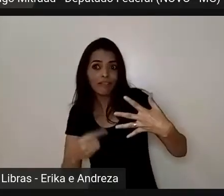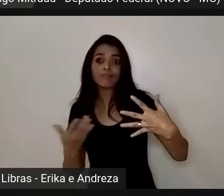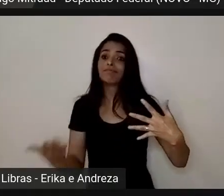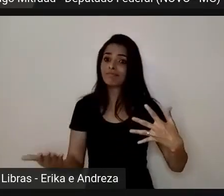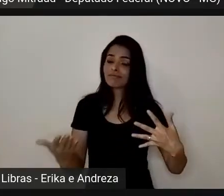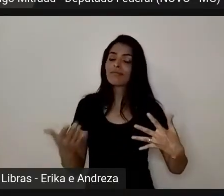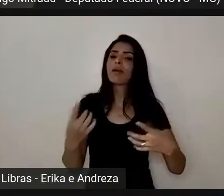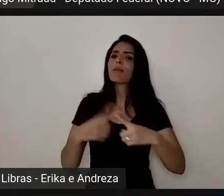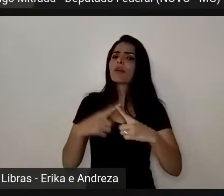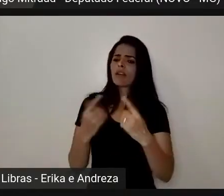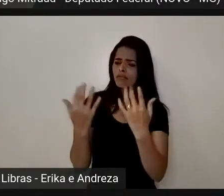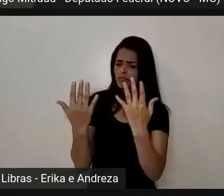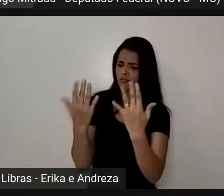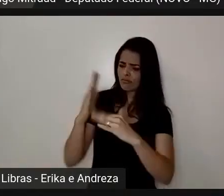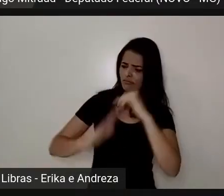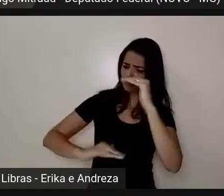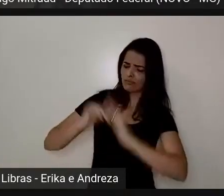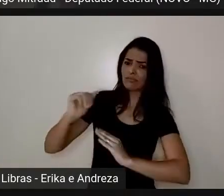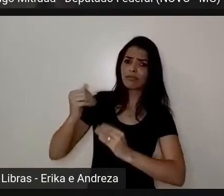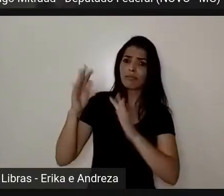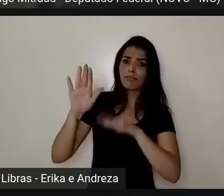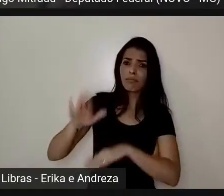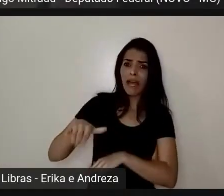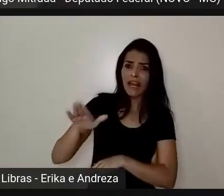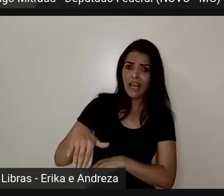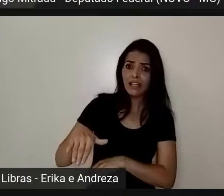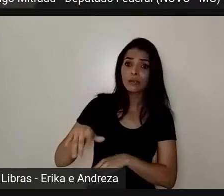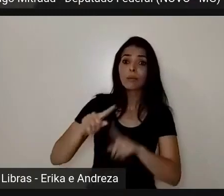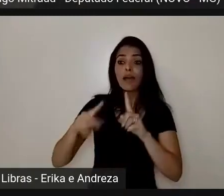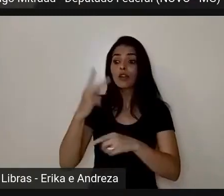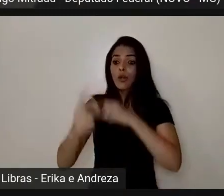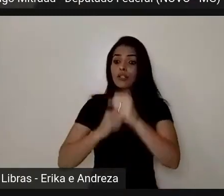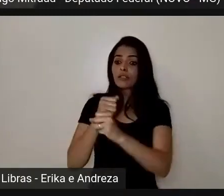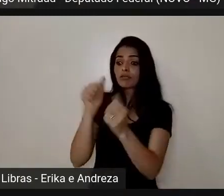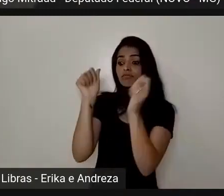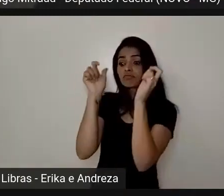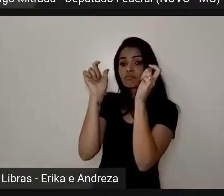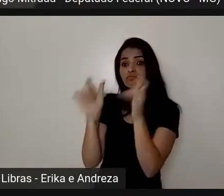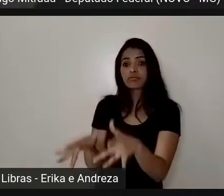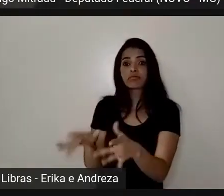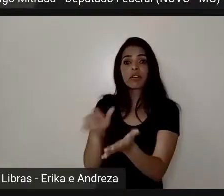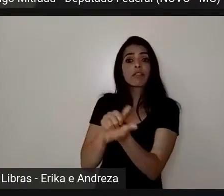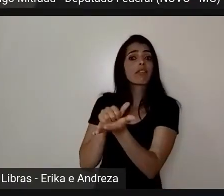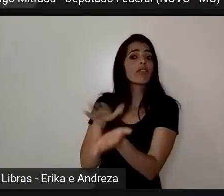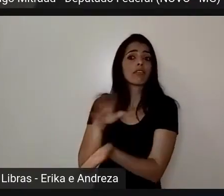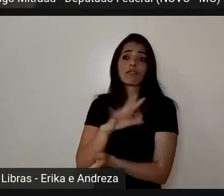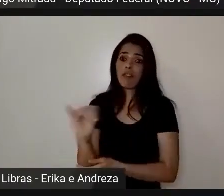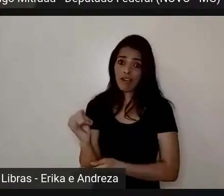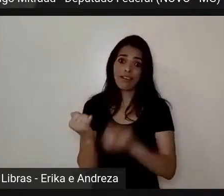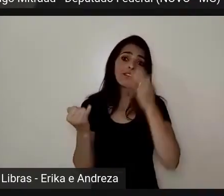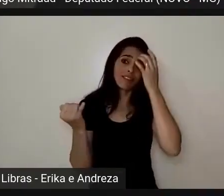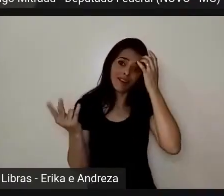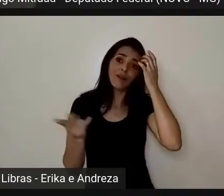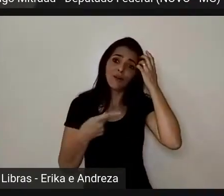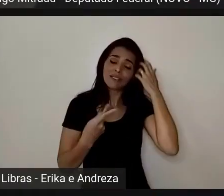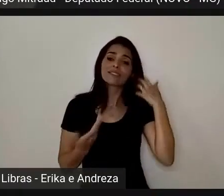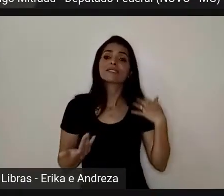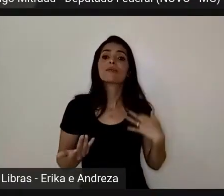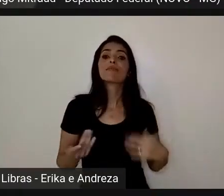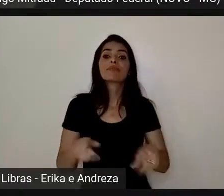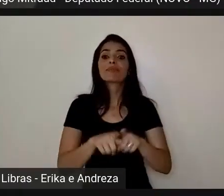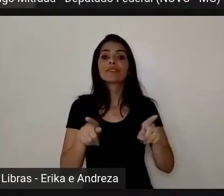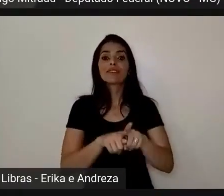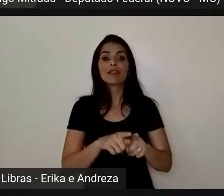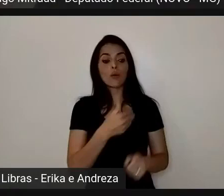ter uma mão de obra mais barata e mais dispensável, porque é isso que a gente está vendo, né? O Estado